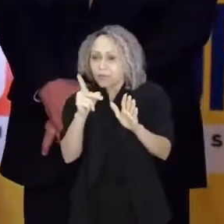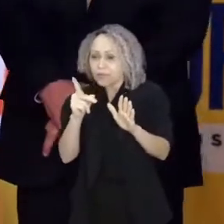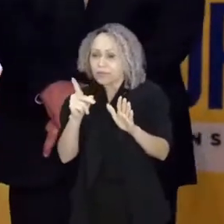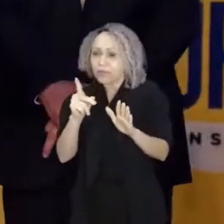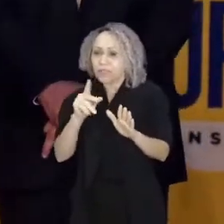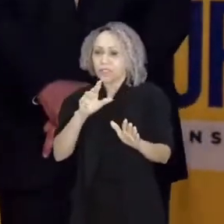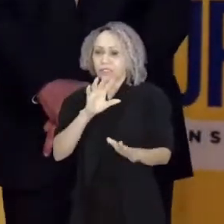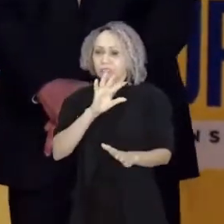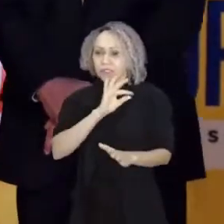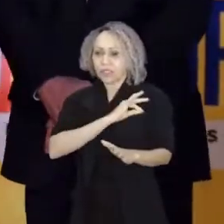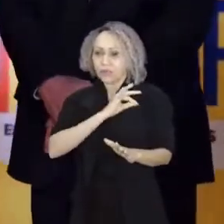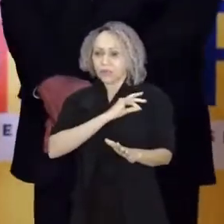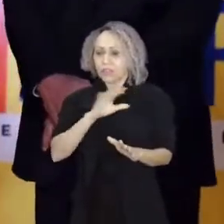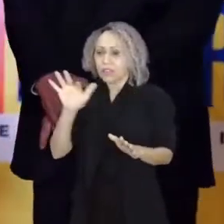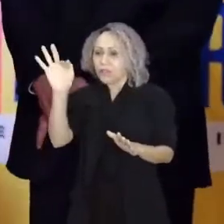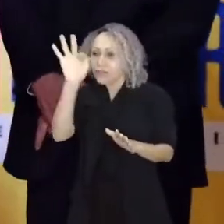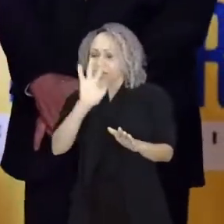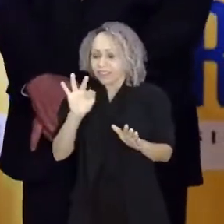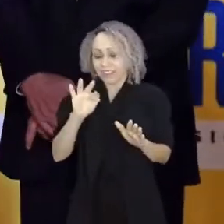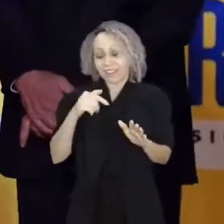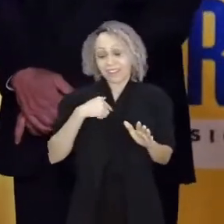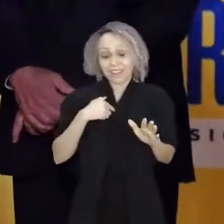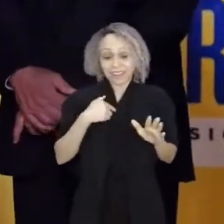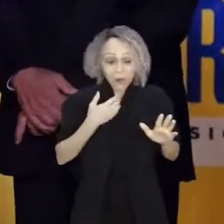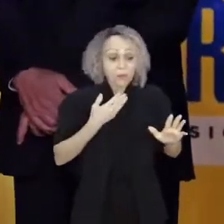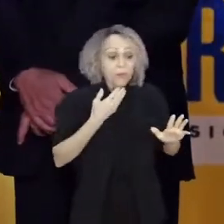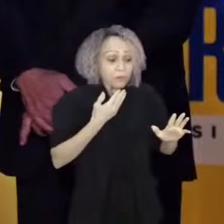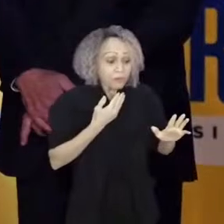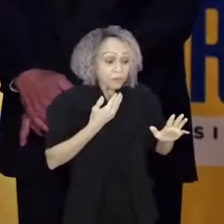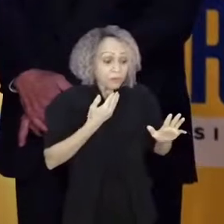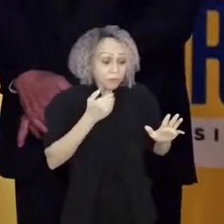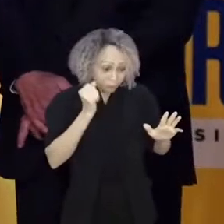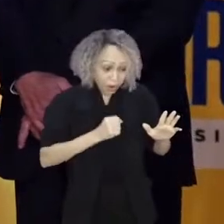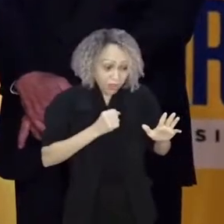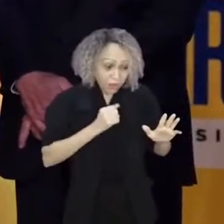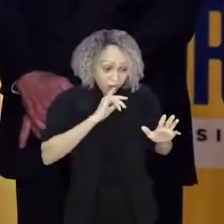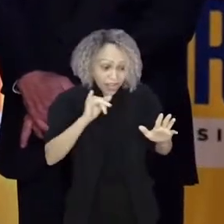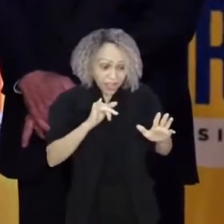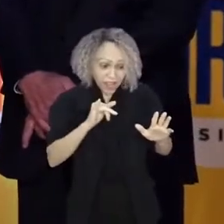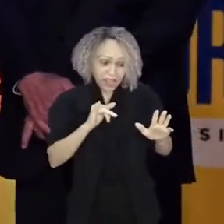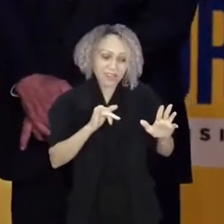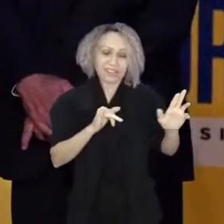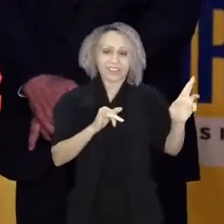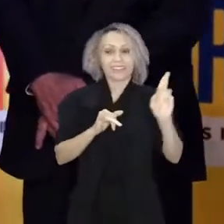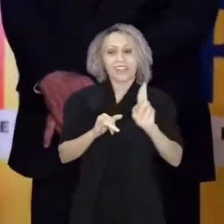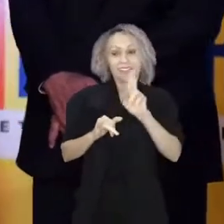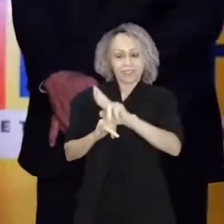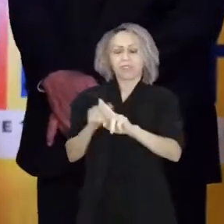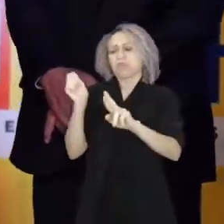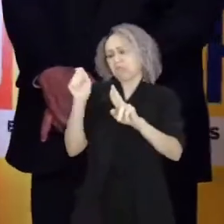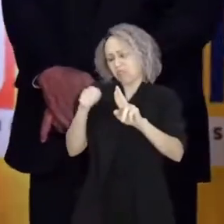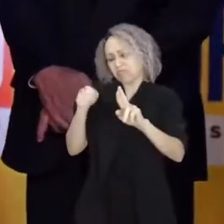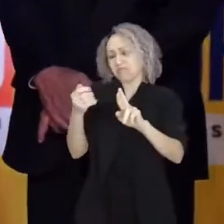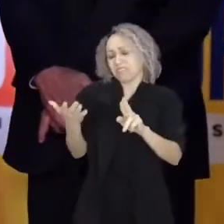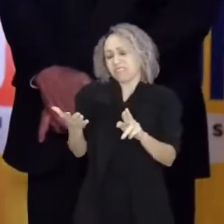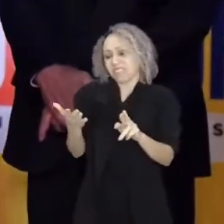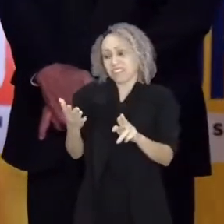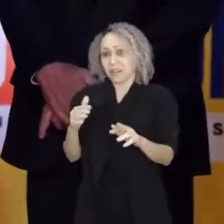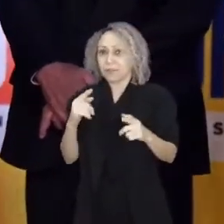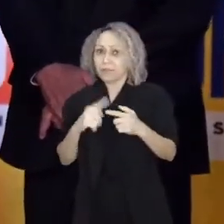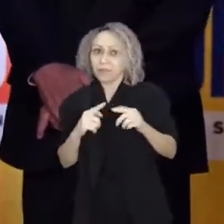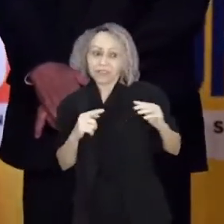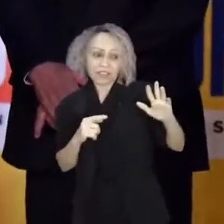não? Em relação à Direção-Geral da Polícia Federal, eu levei ao presidente Lula, quando ele me honrou com o